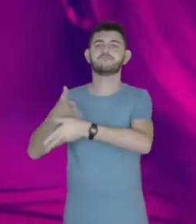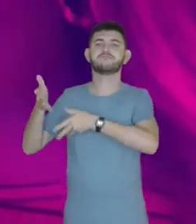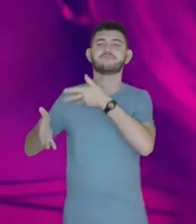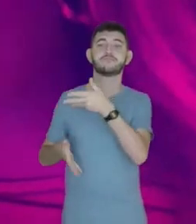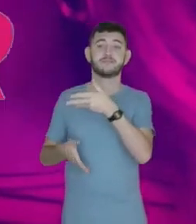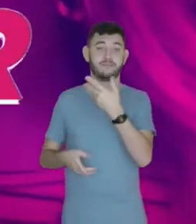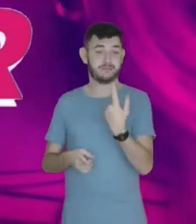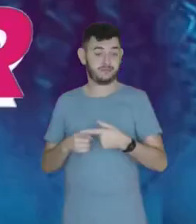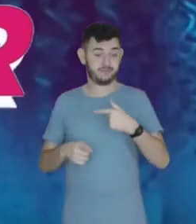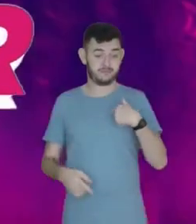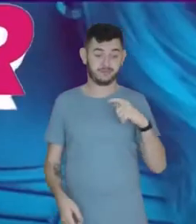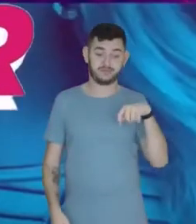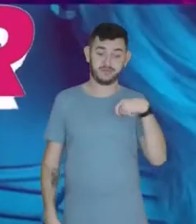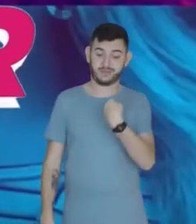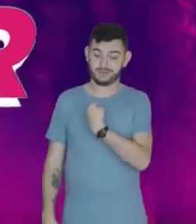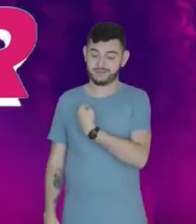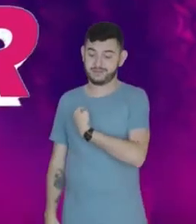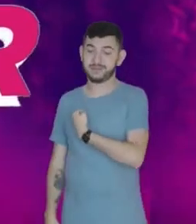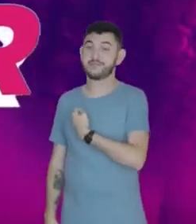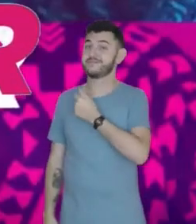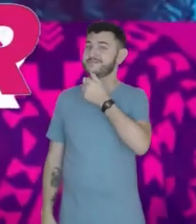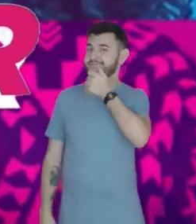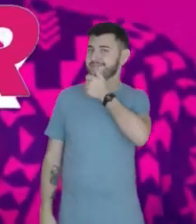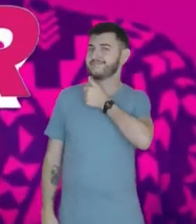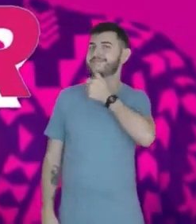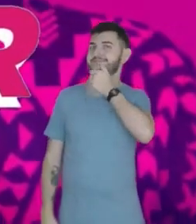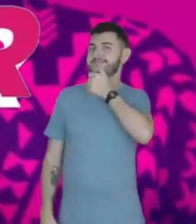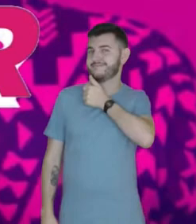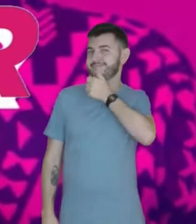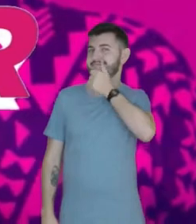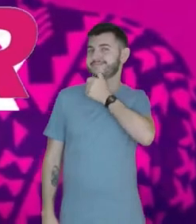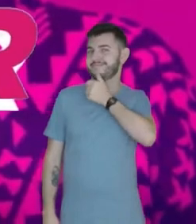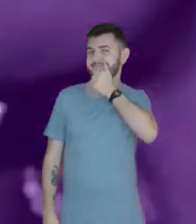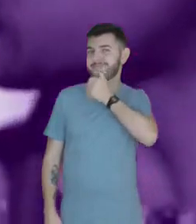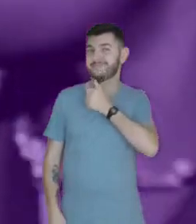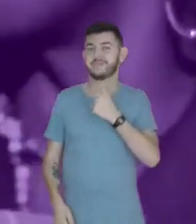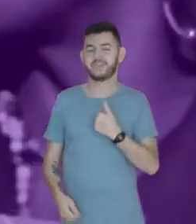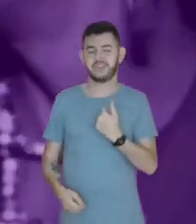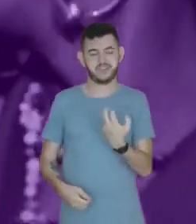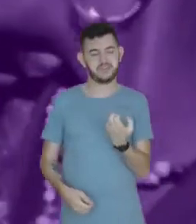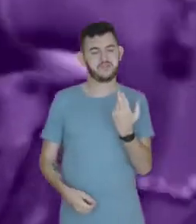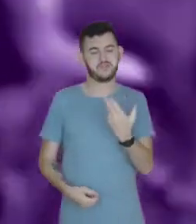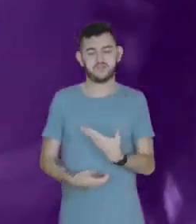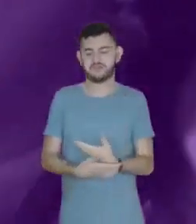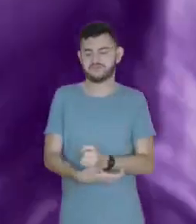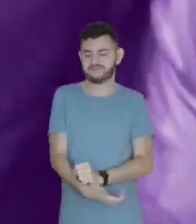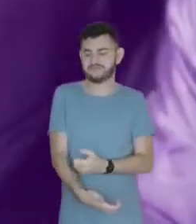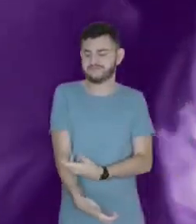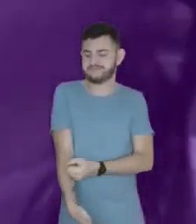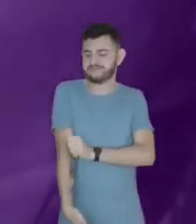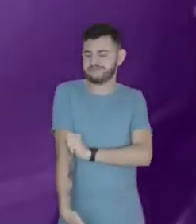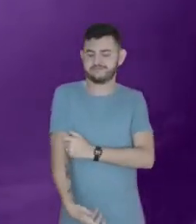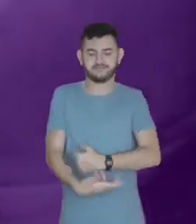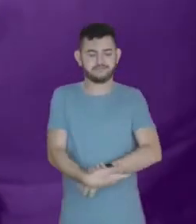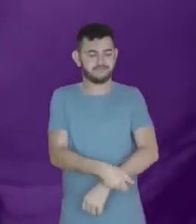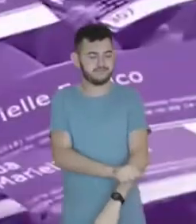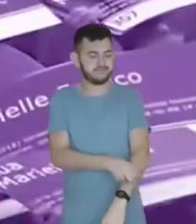Porque eu sou mulher pra fazer